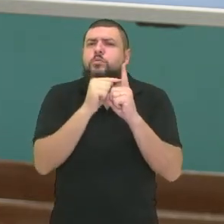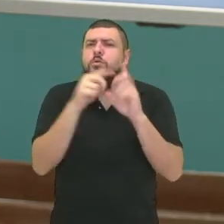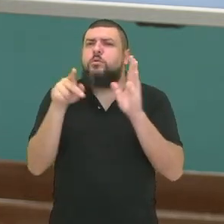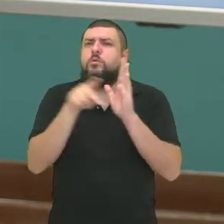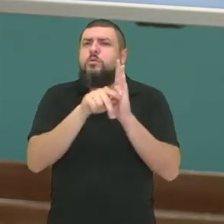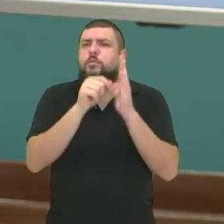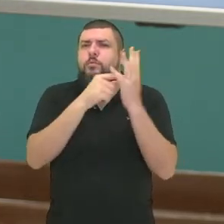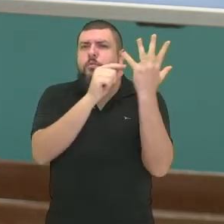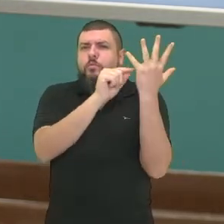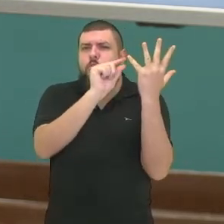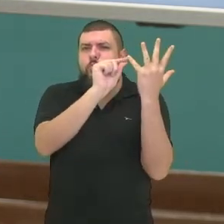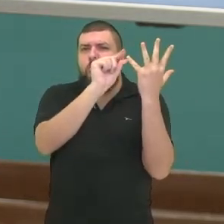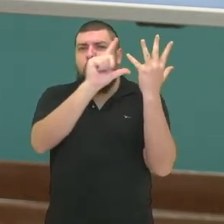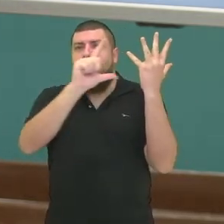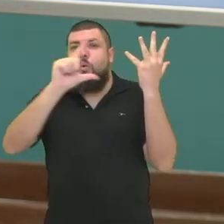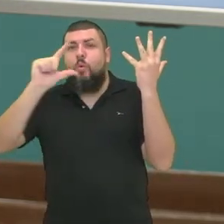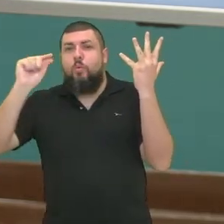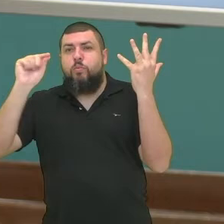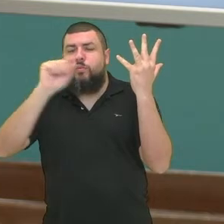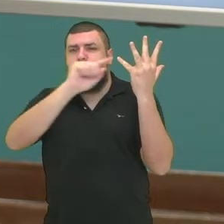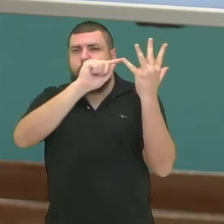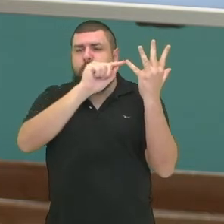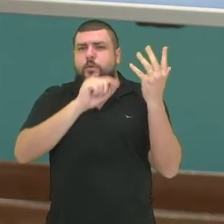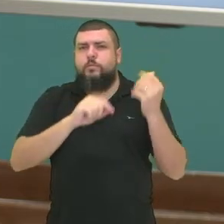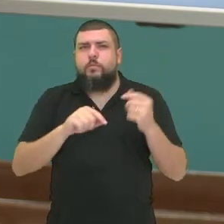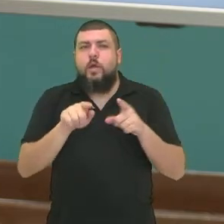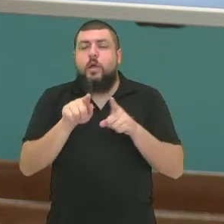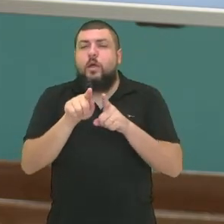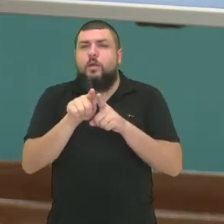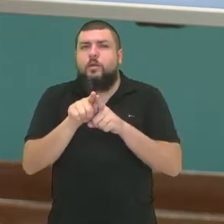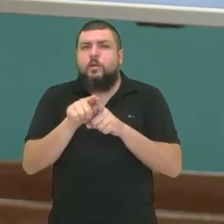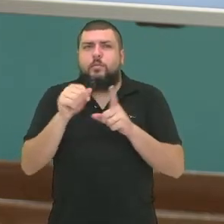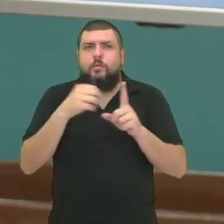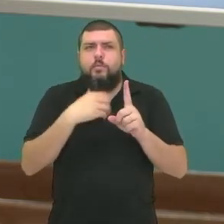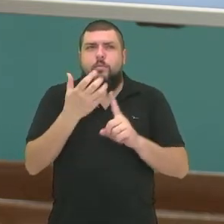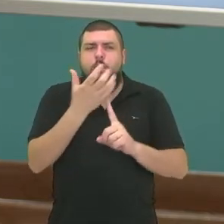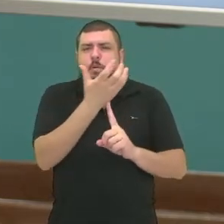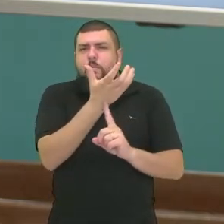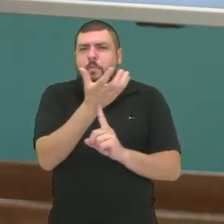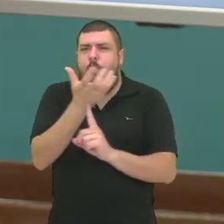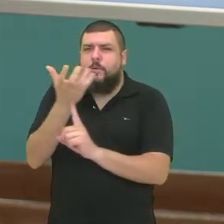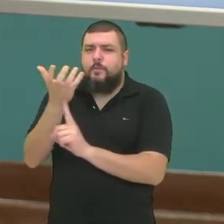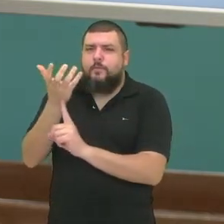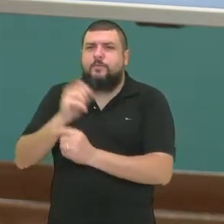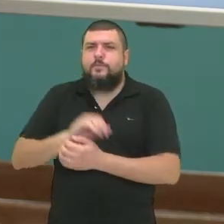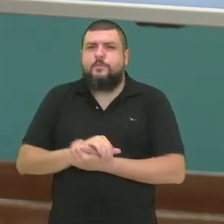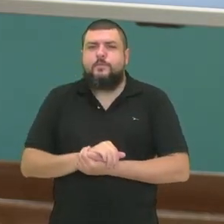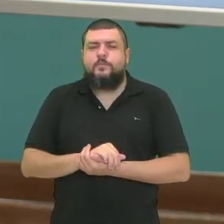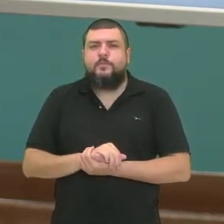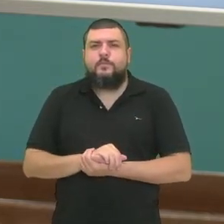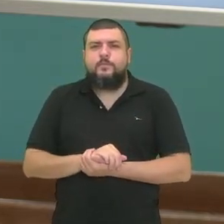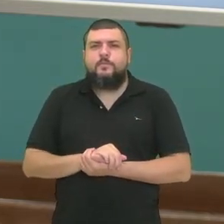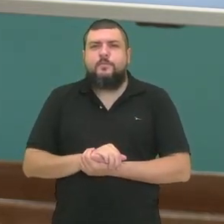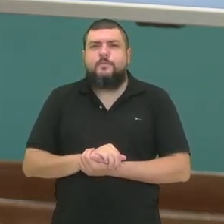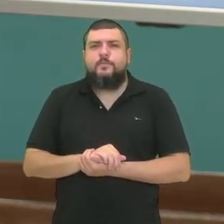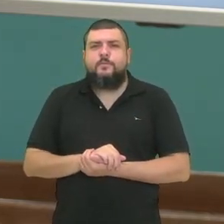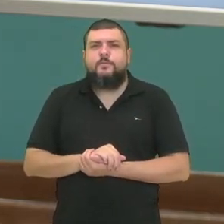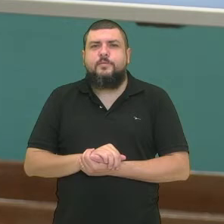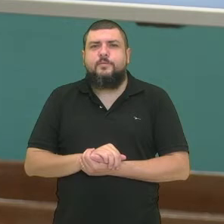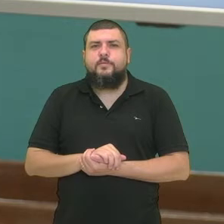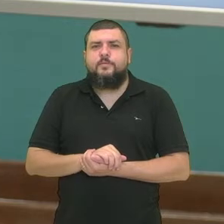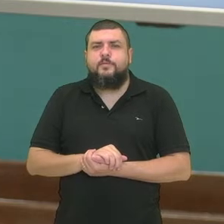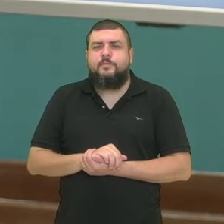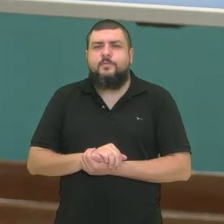latifoliadas. Tem, por exemplo, a floresta de pinheiros também, né? E assim por diante, ok? Quanto menor